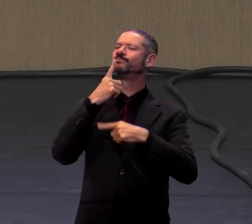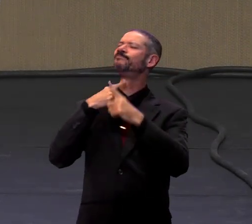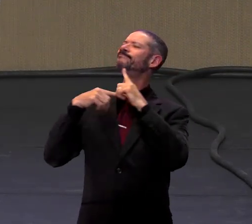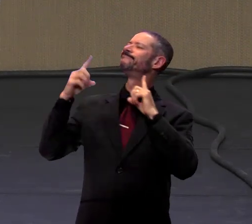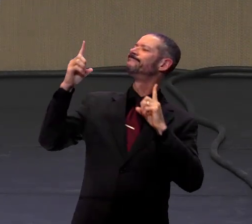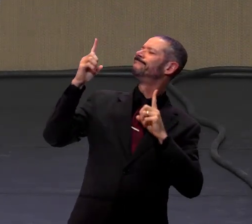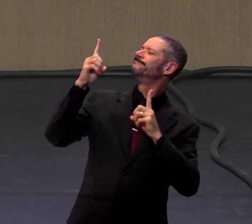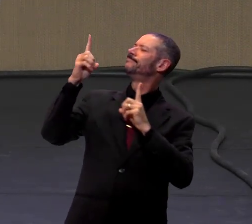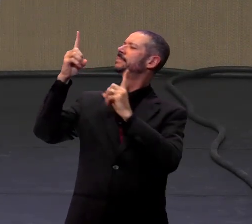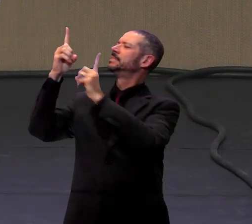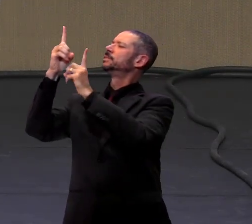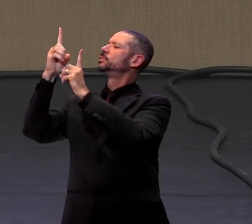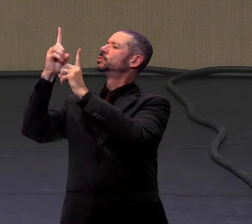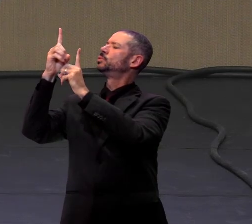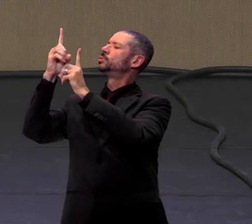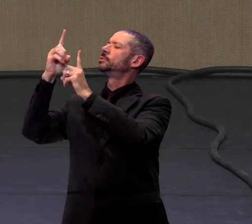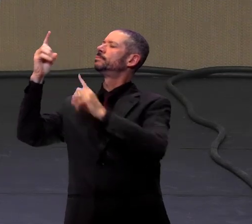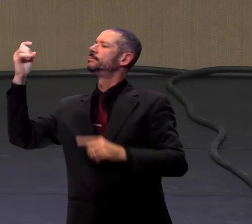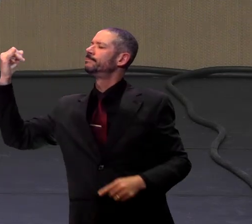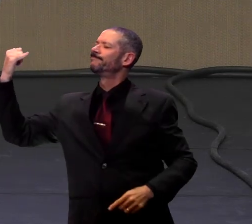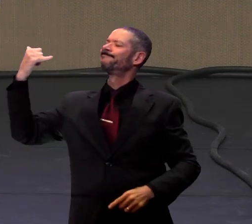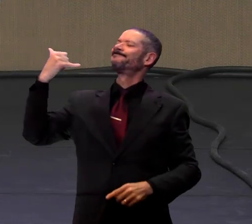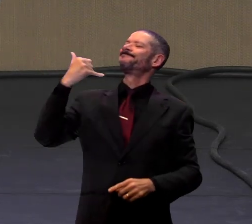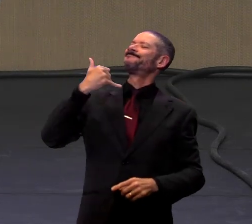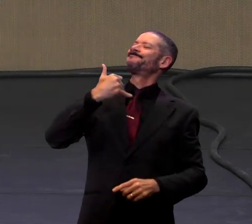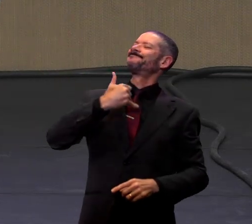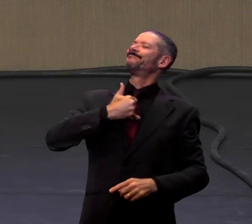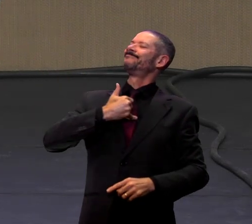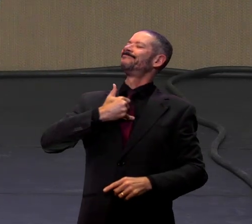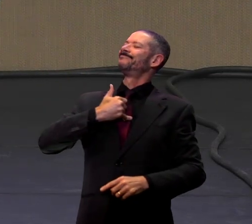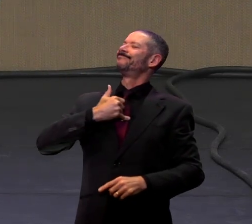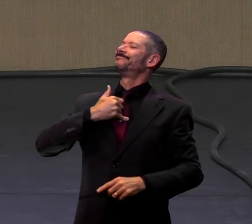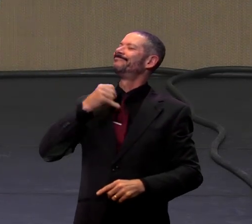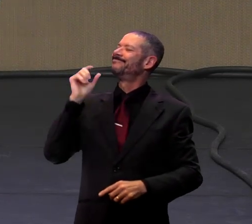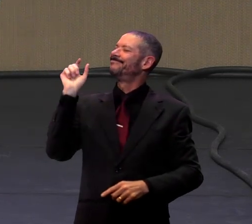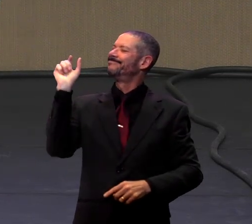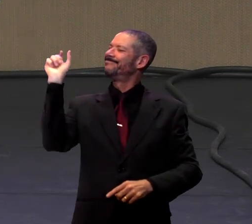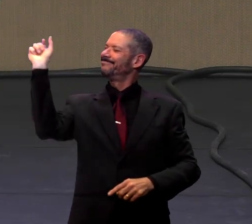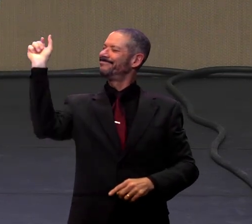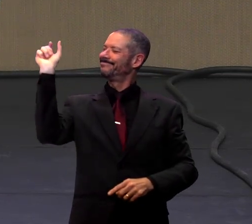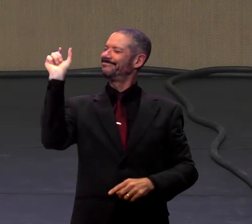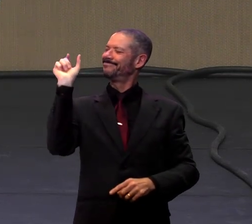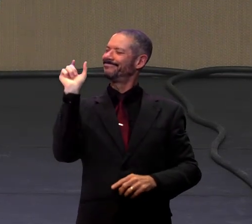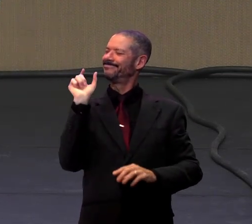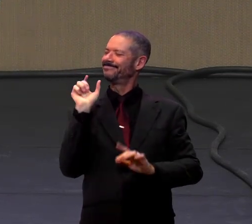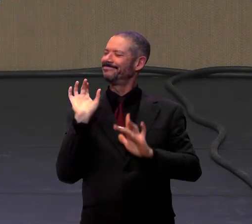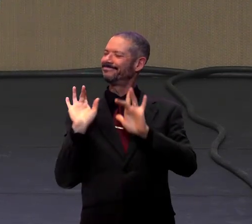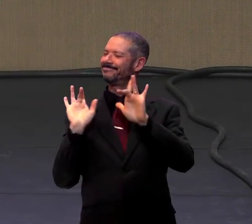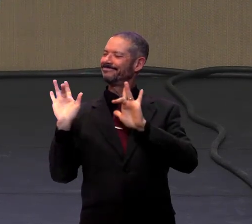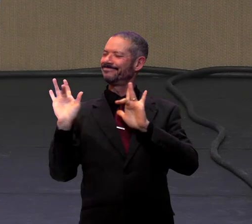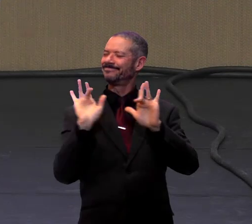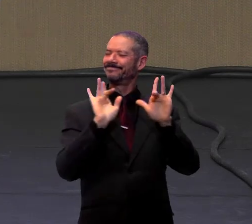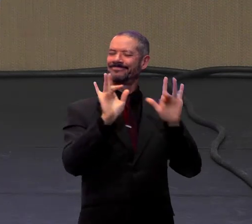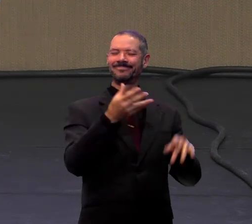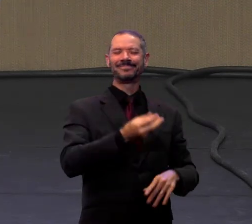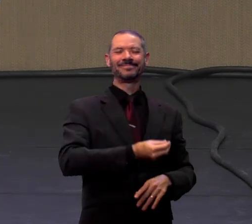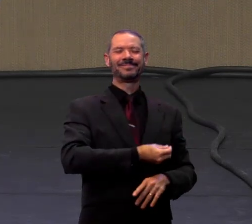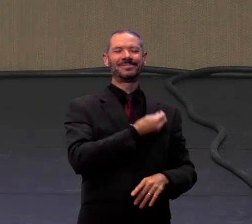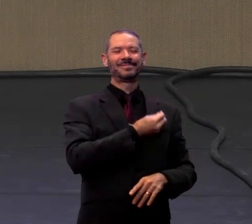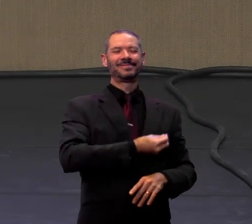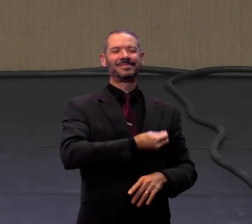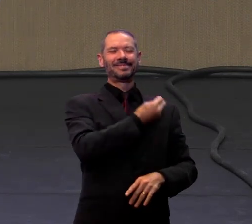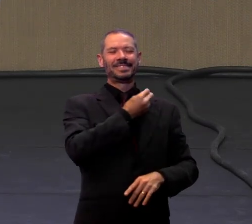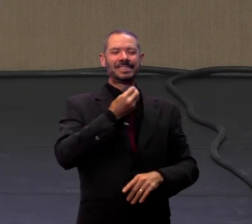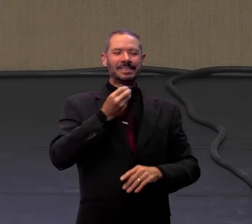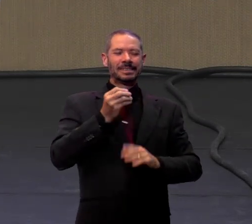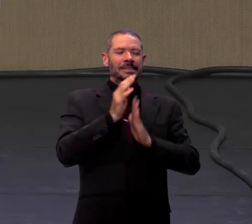o Senhor, a tua voz, a tua palavra, para tocar a nossa vida, responder aos anseios da